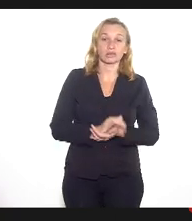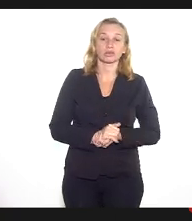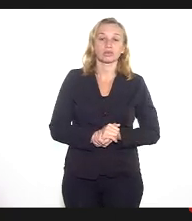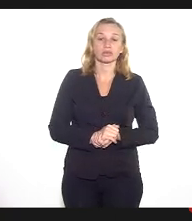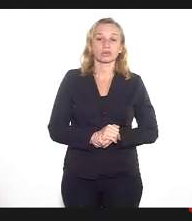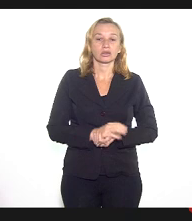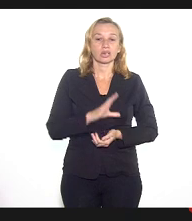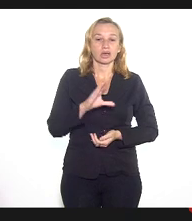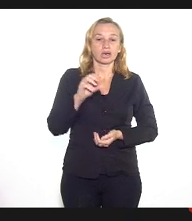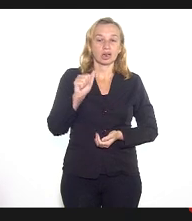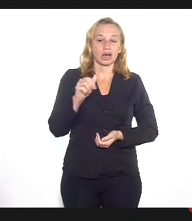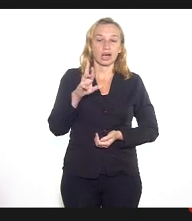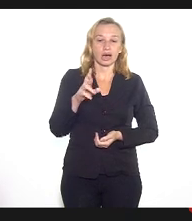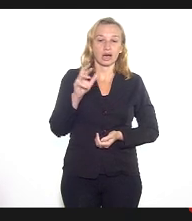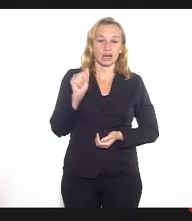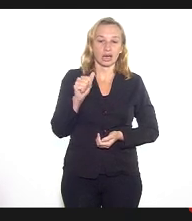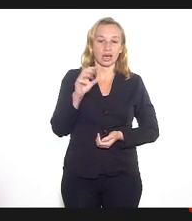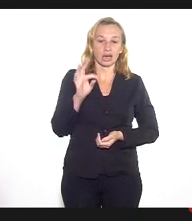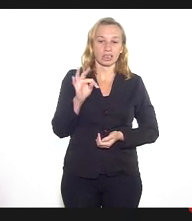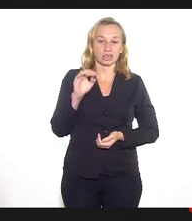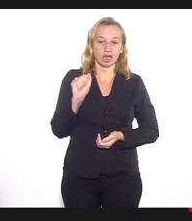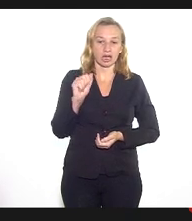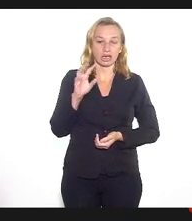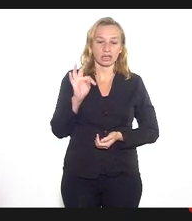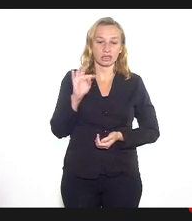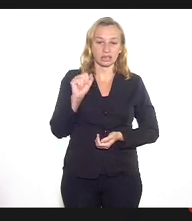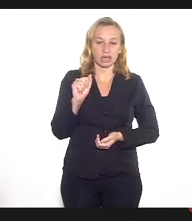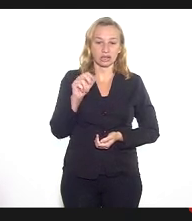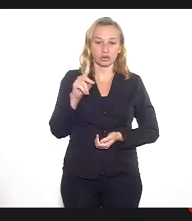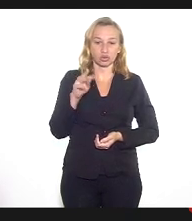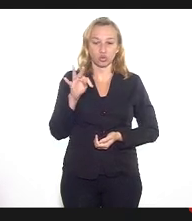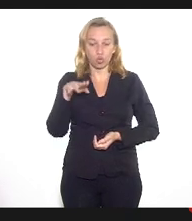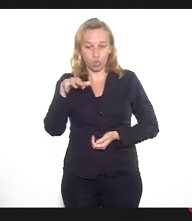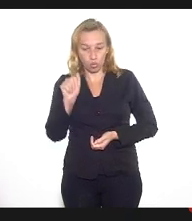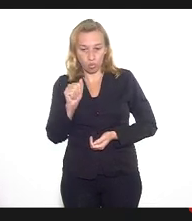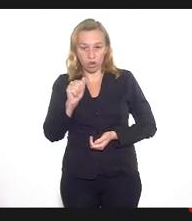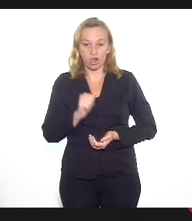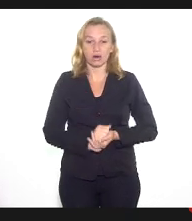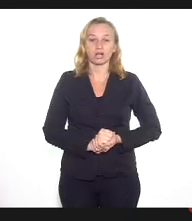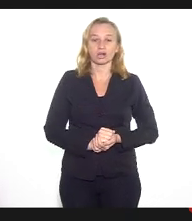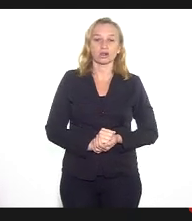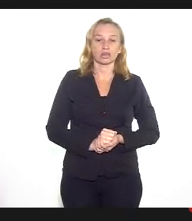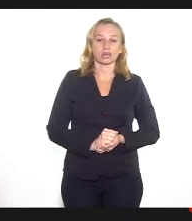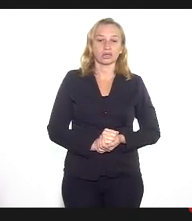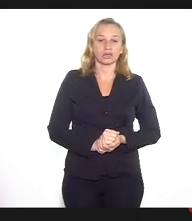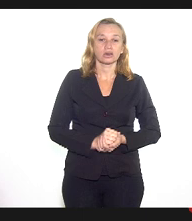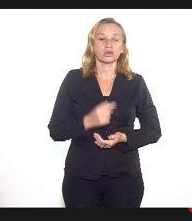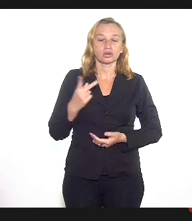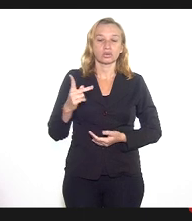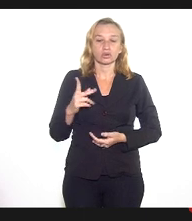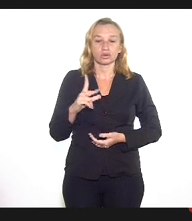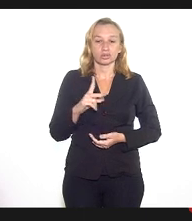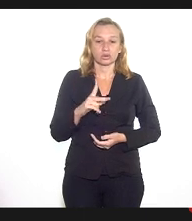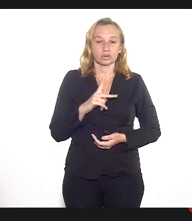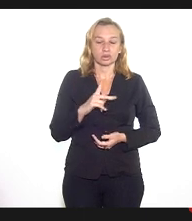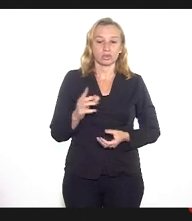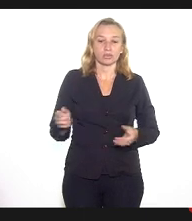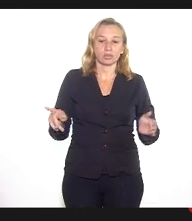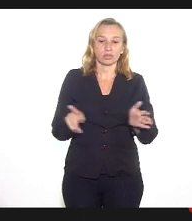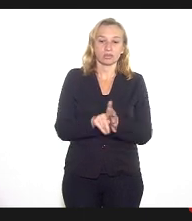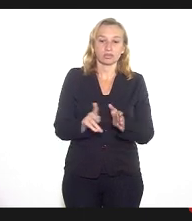de Caraguatatuba, e tanto essa parte da Rota 1 quanto o terminal de Caraguatatuba, eles são de propriedade 100% da